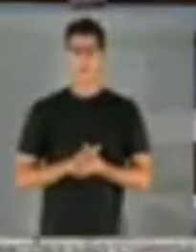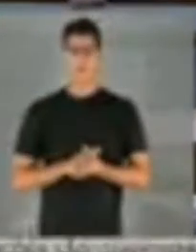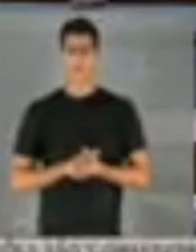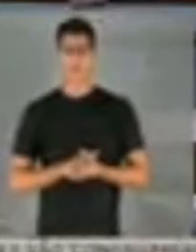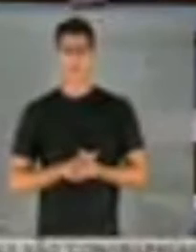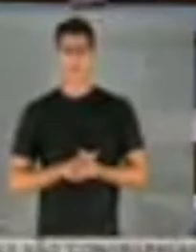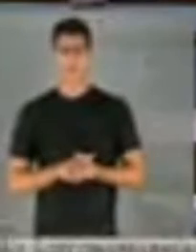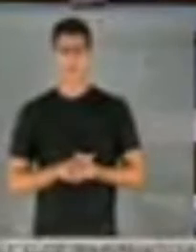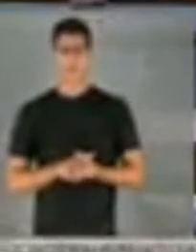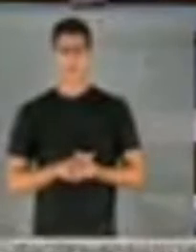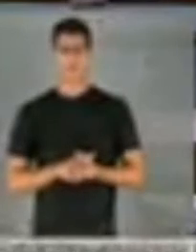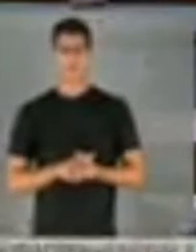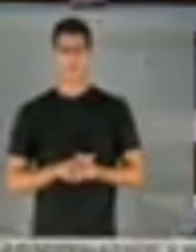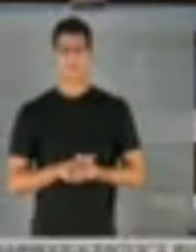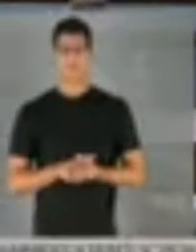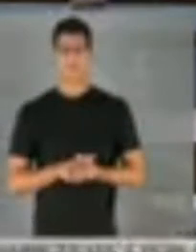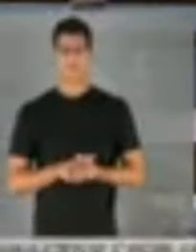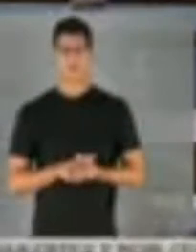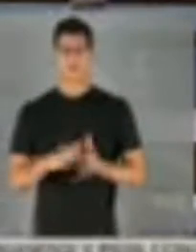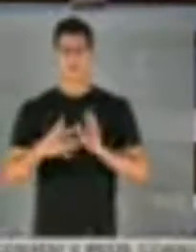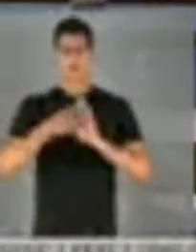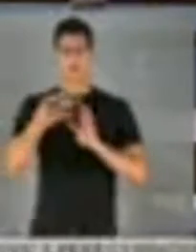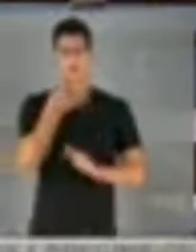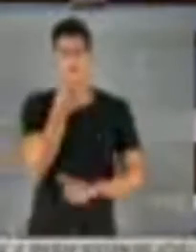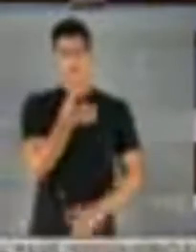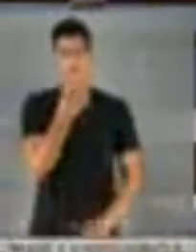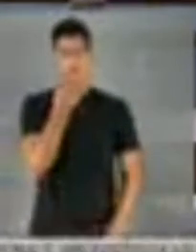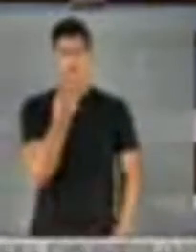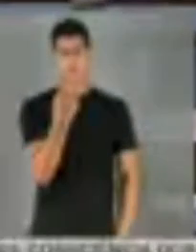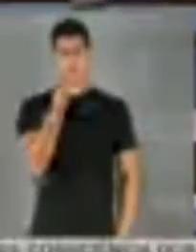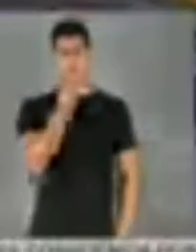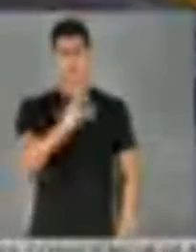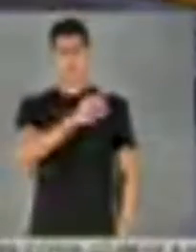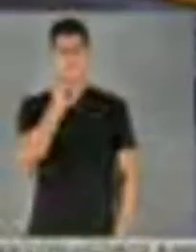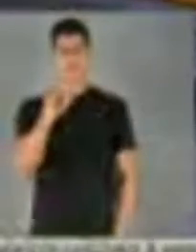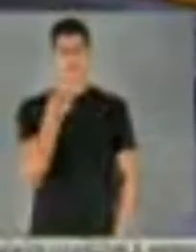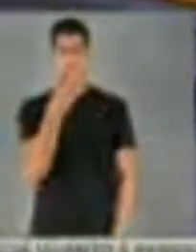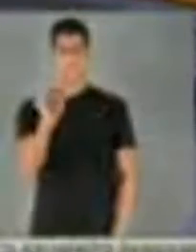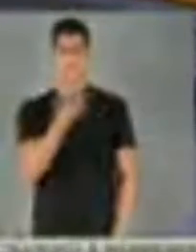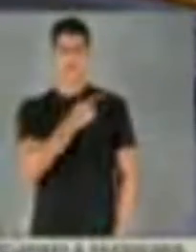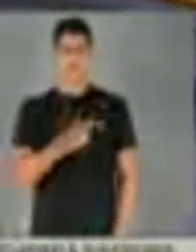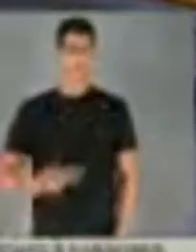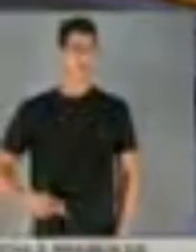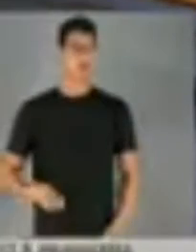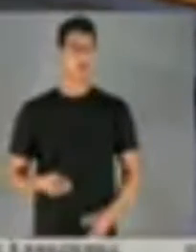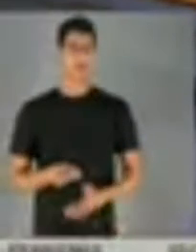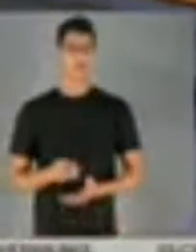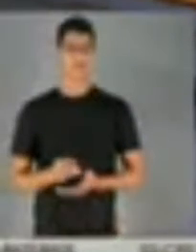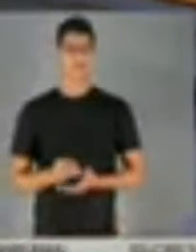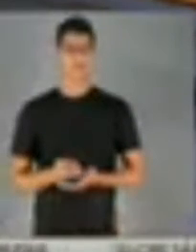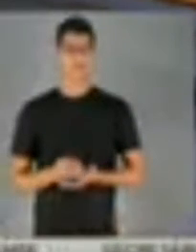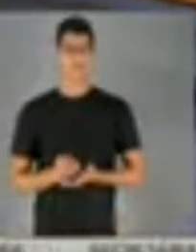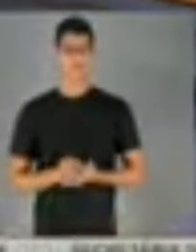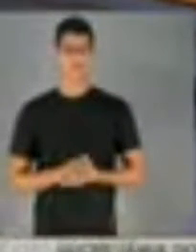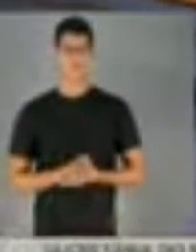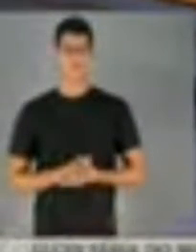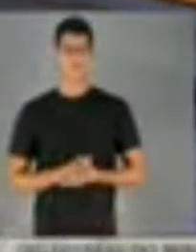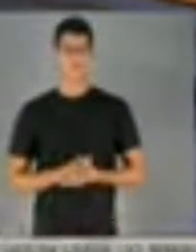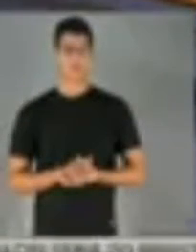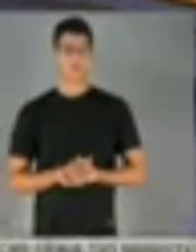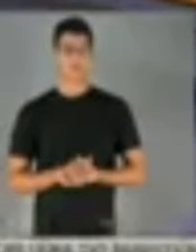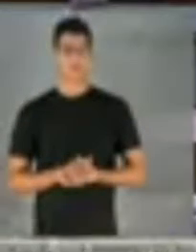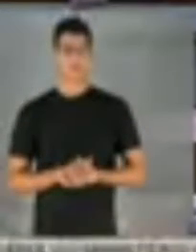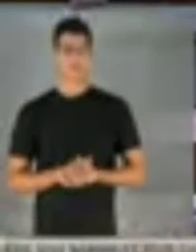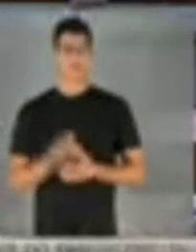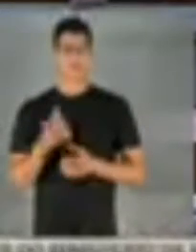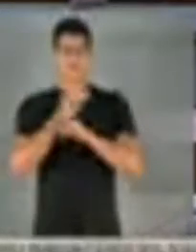É o requerimento 628 do dia 20, senhor presidente, o requerimento do pastor Silas Malafaia. Bom, deixa eu falar uma